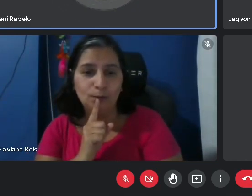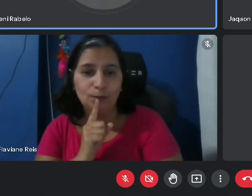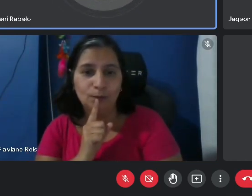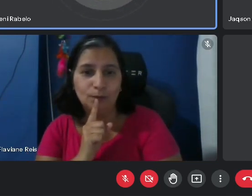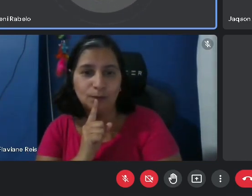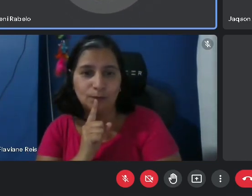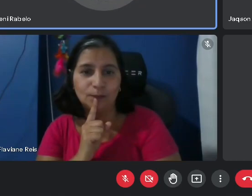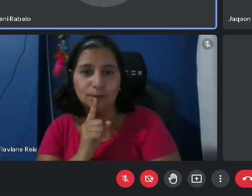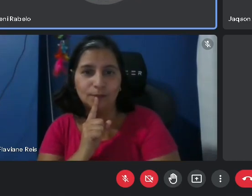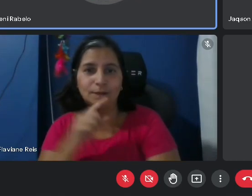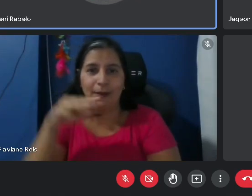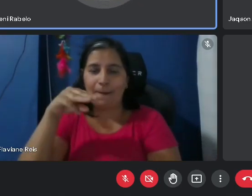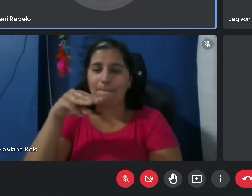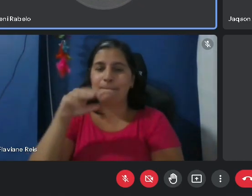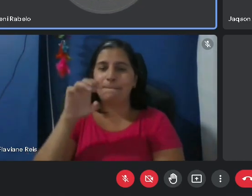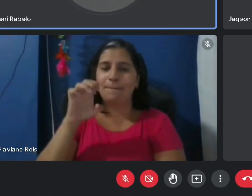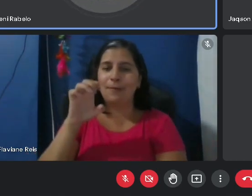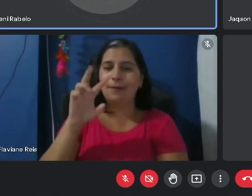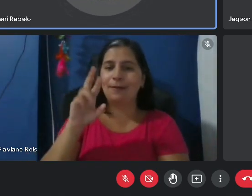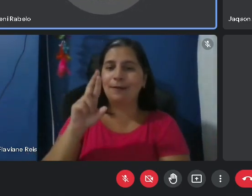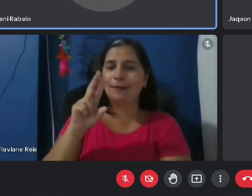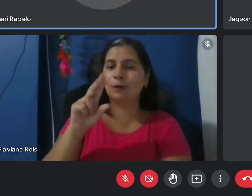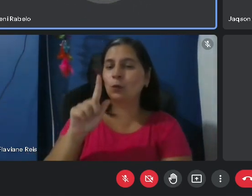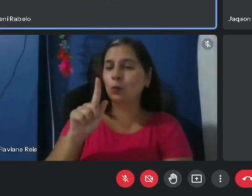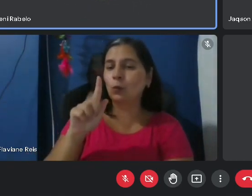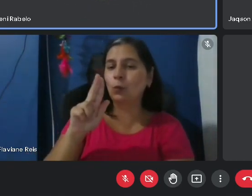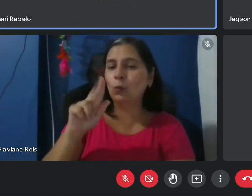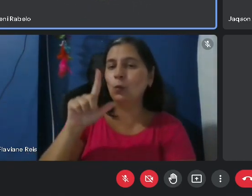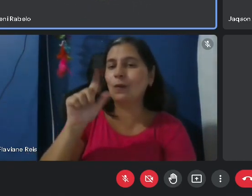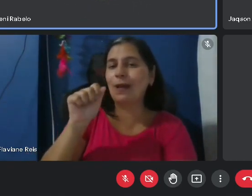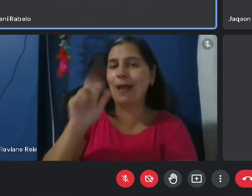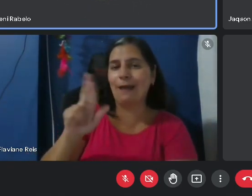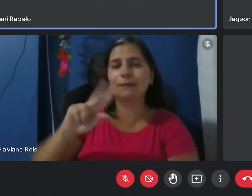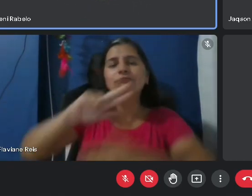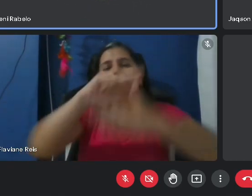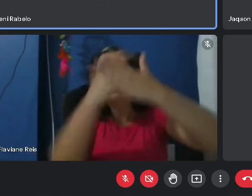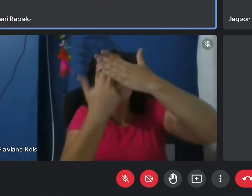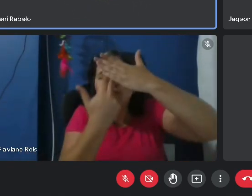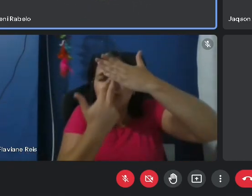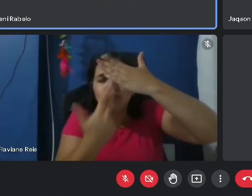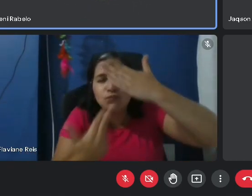Todo o surdo é bilíngue. A comunidade toda é